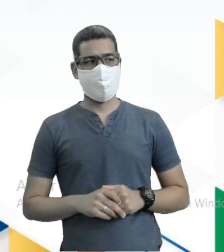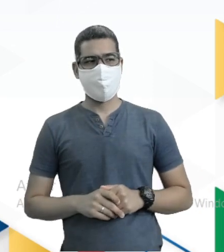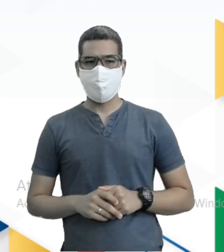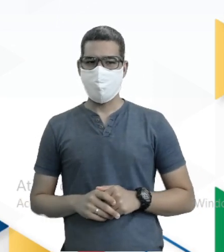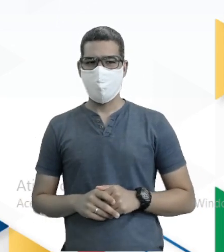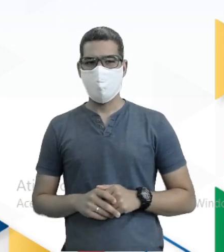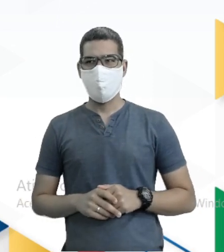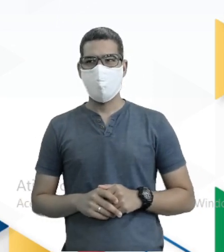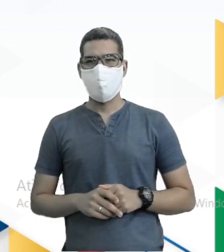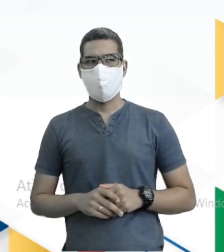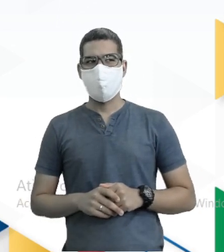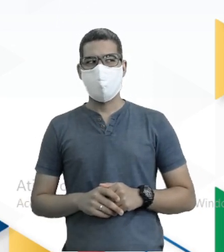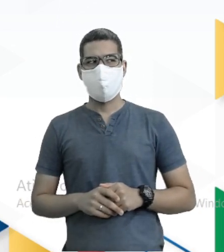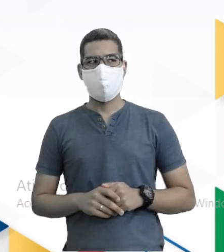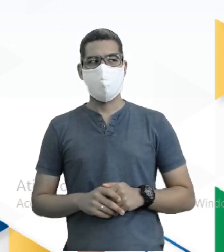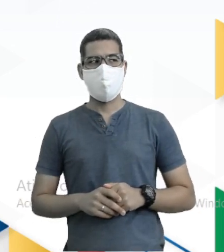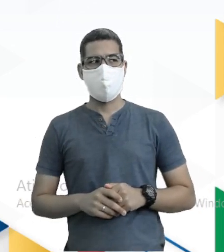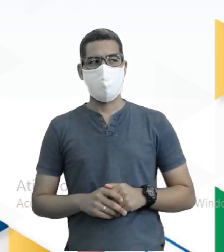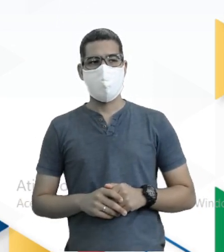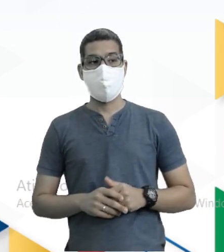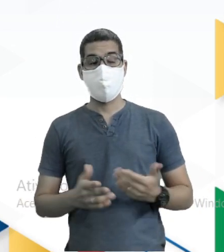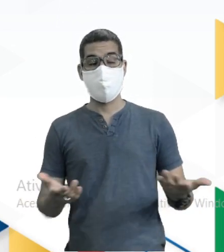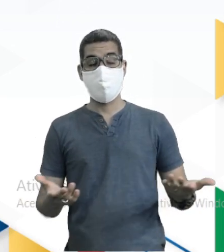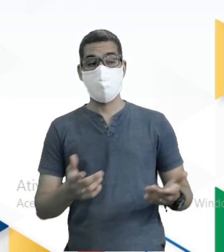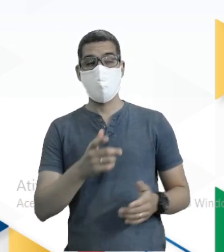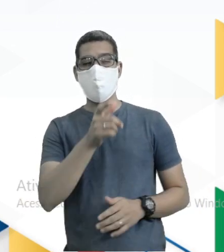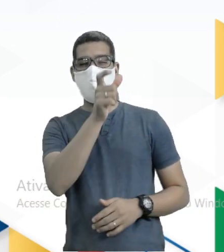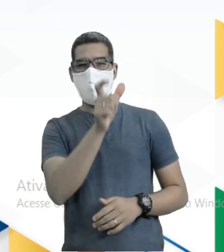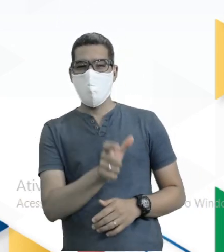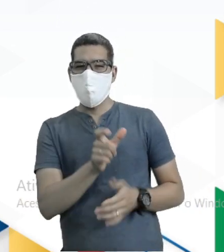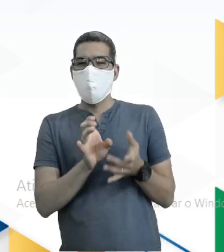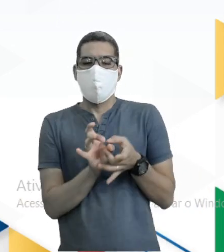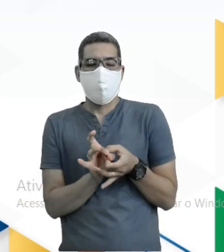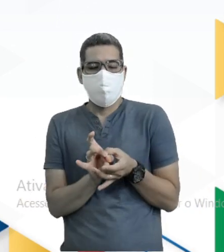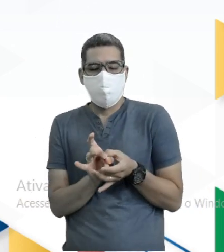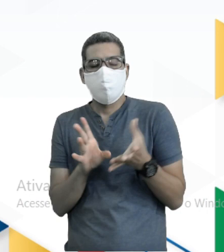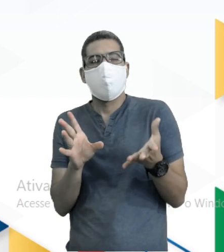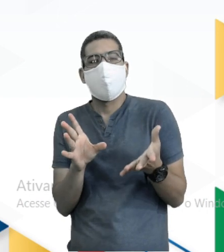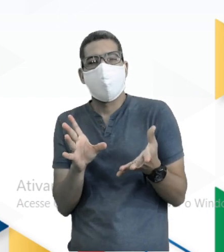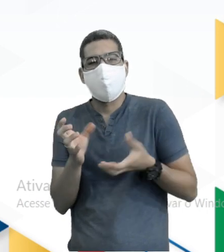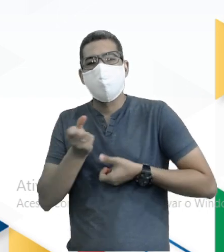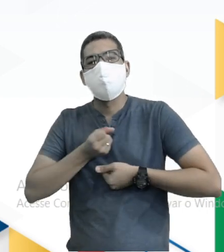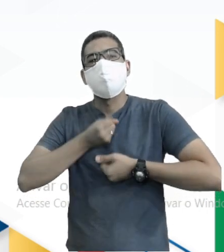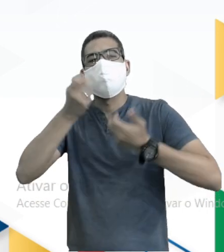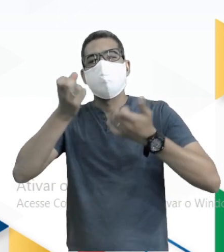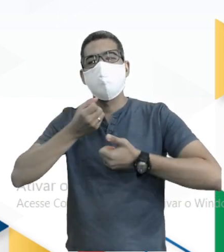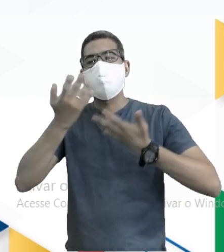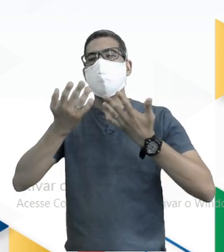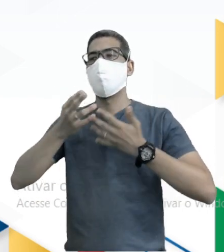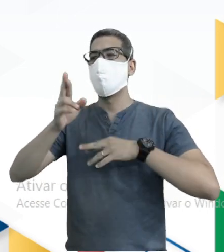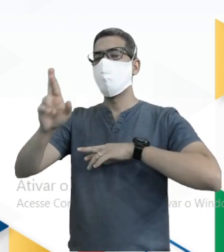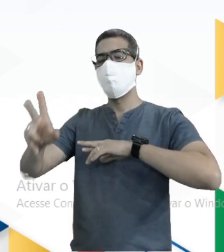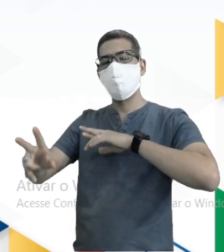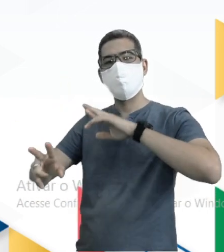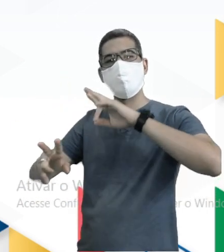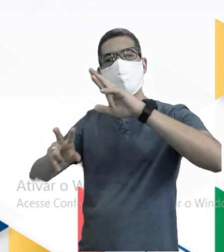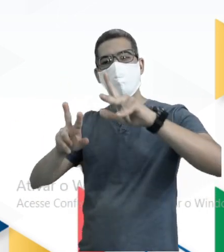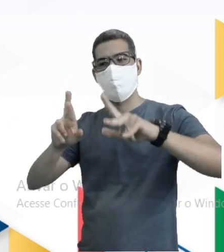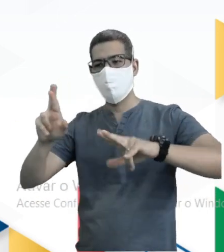só, somente a legítima liberdade de expressão, pluralidade de